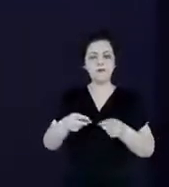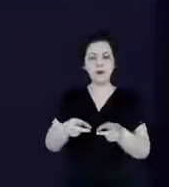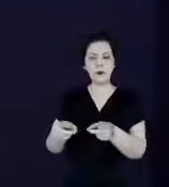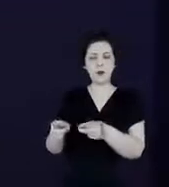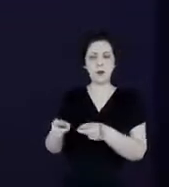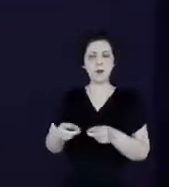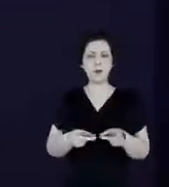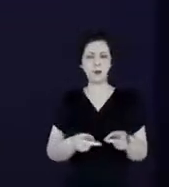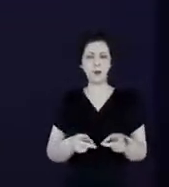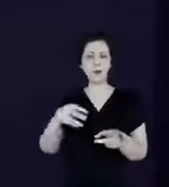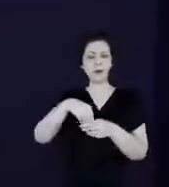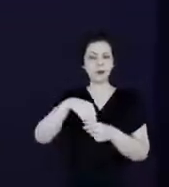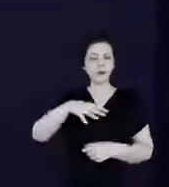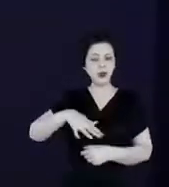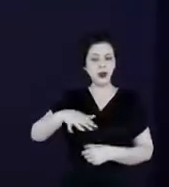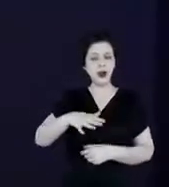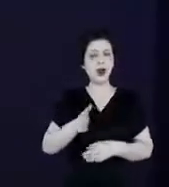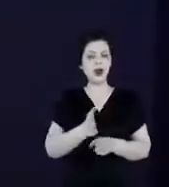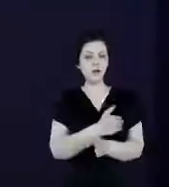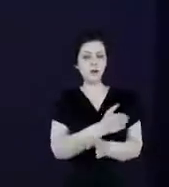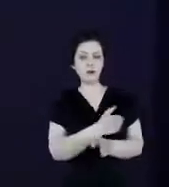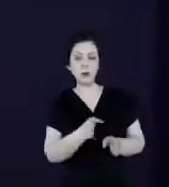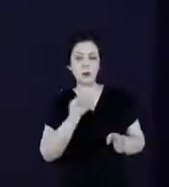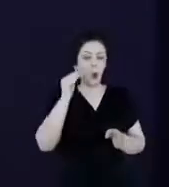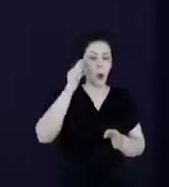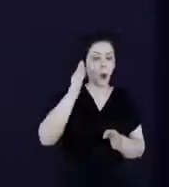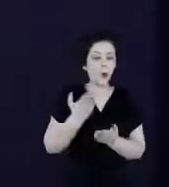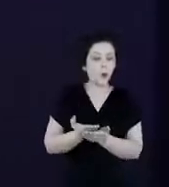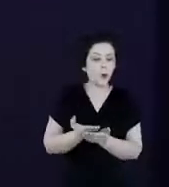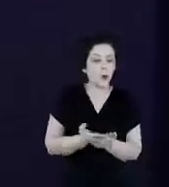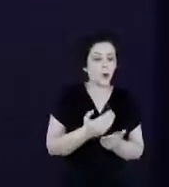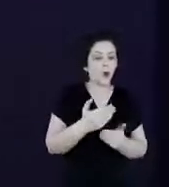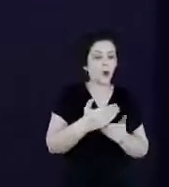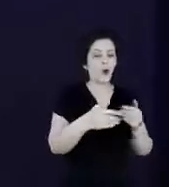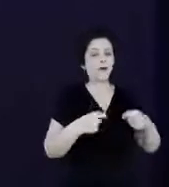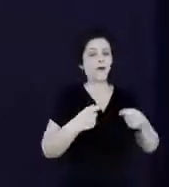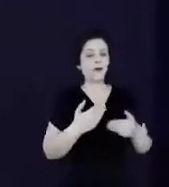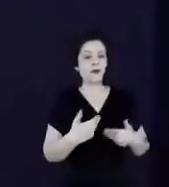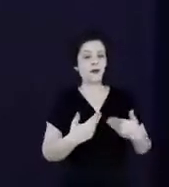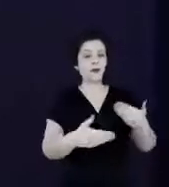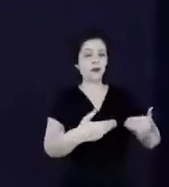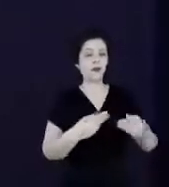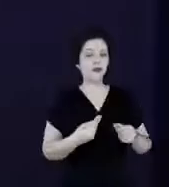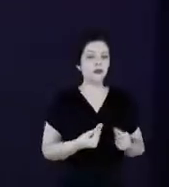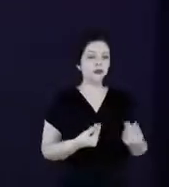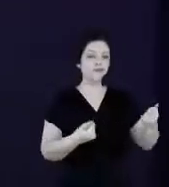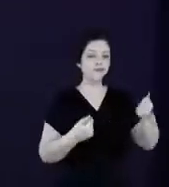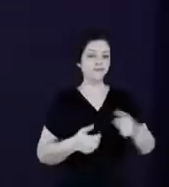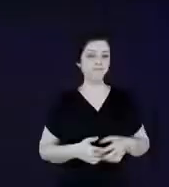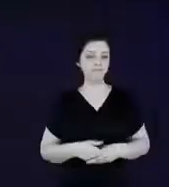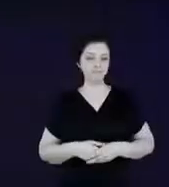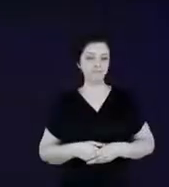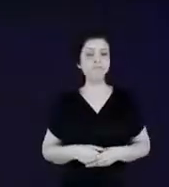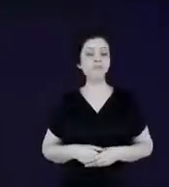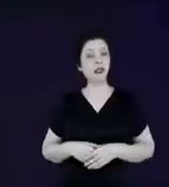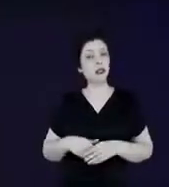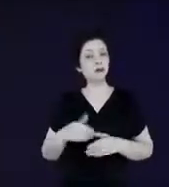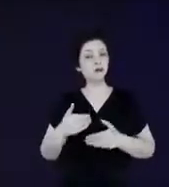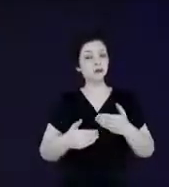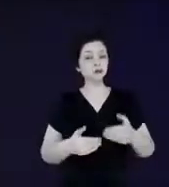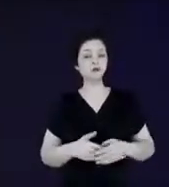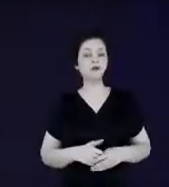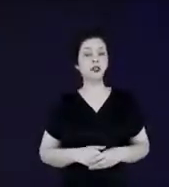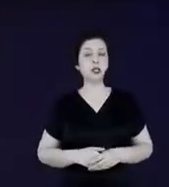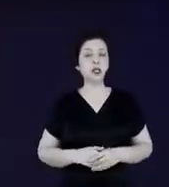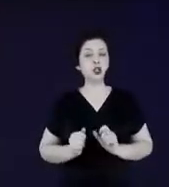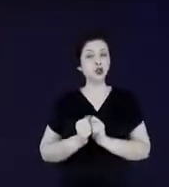É uma fronteira de conhecimento ainda, nós temos que desenvolver, nós não temos esse conhecimento na Câmara de Comercialização, mas estamos caminhando para isso. E junto